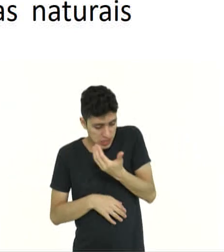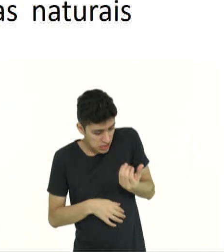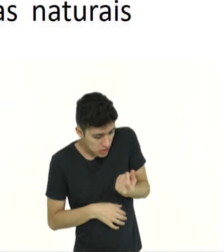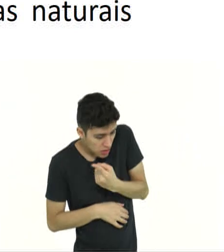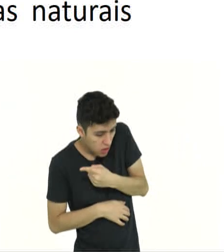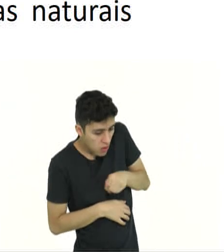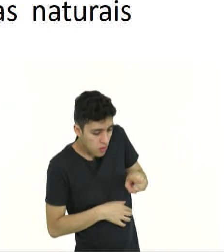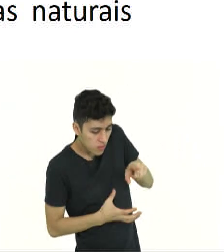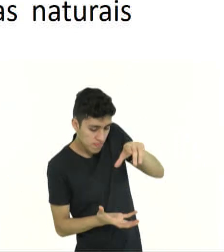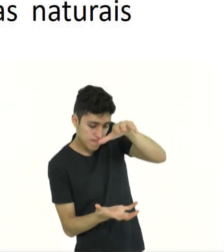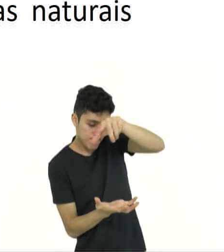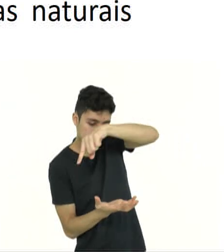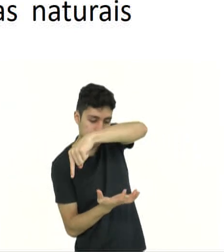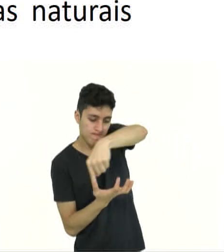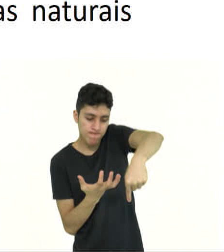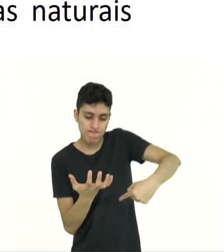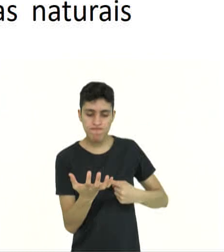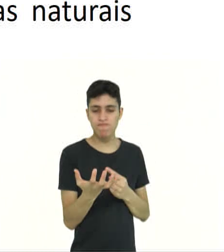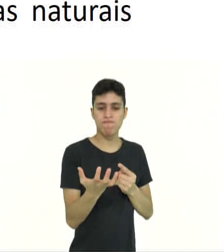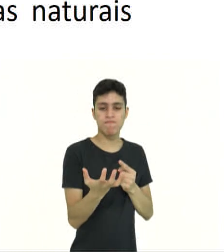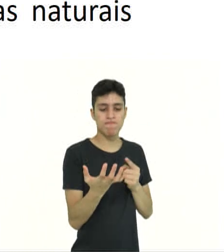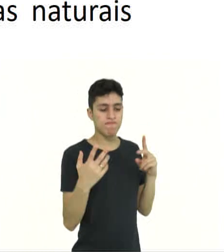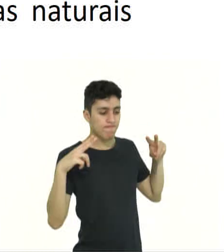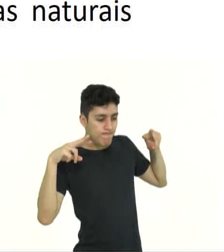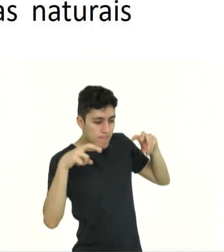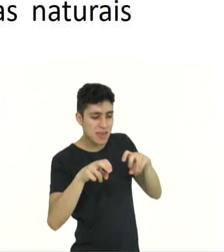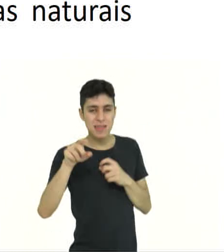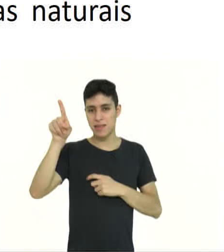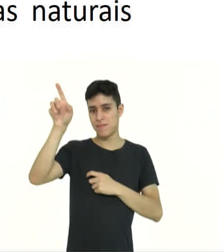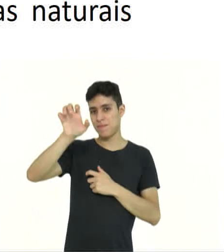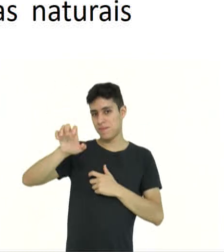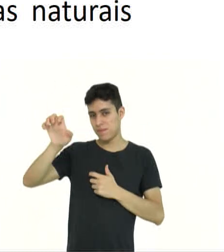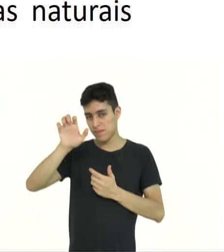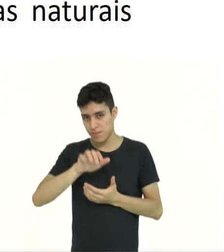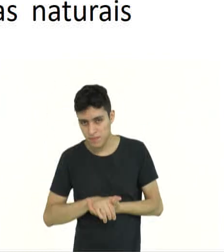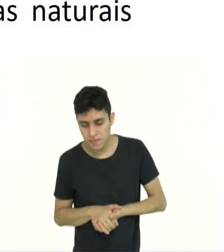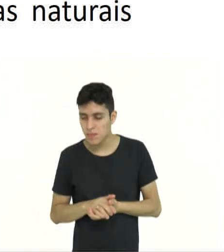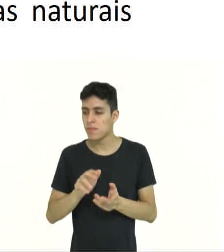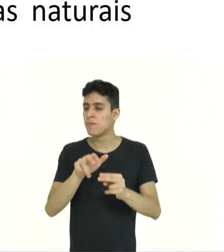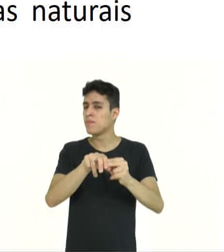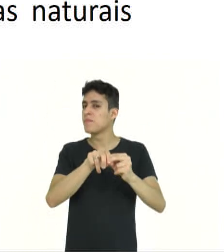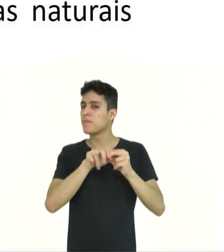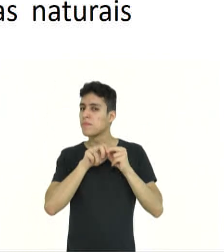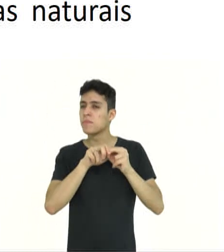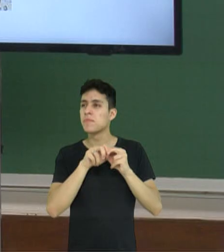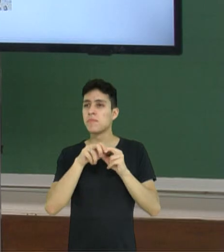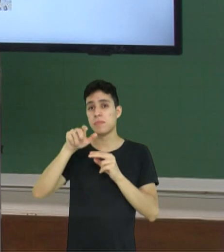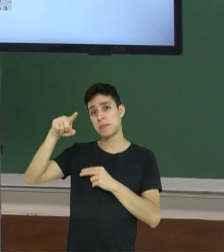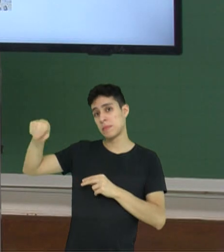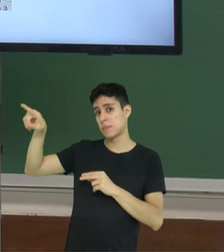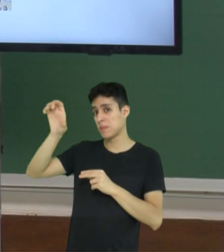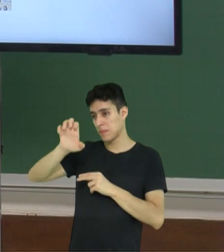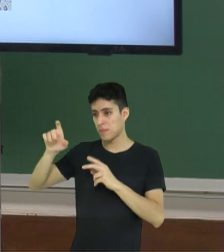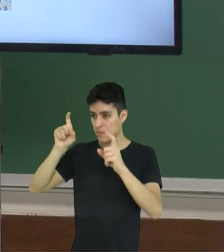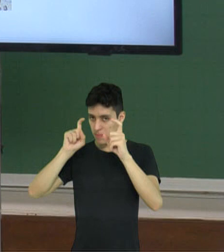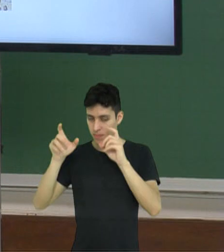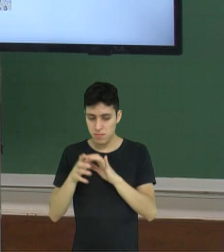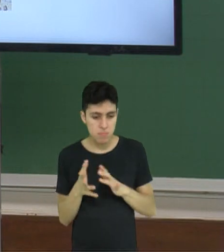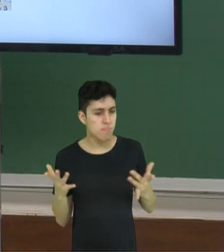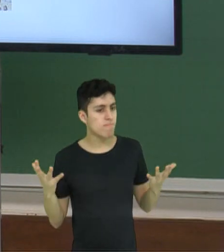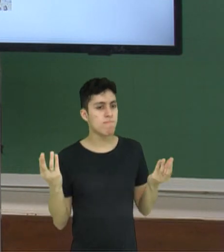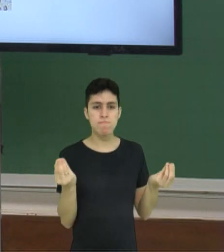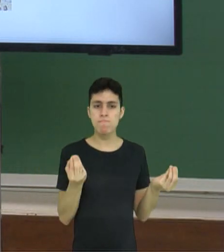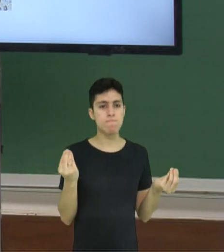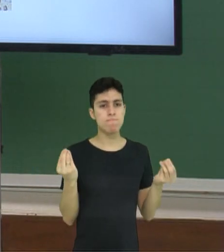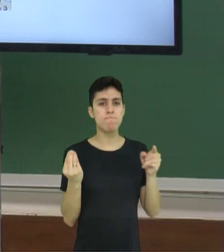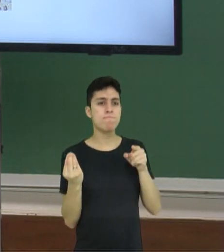região a ser percebida pelos europeus. Por conta disso, eles se reuniram e começaram a discutir como a gente vai dividir essa